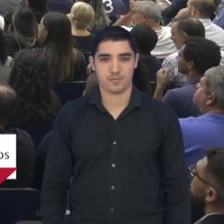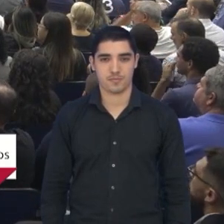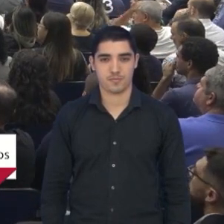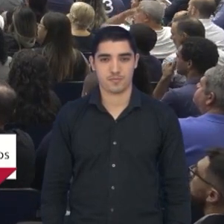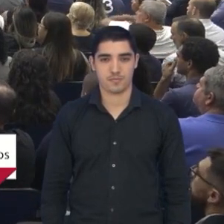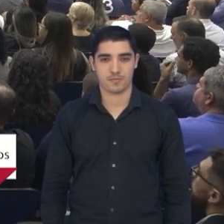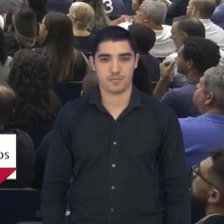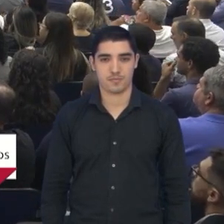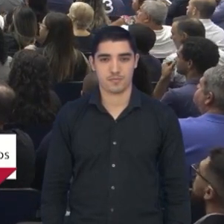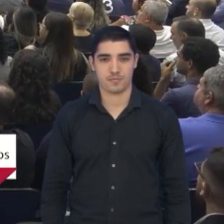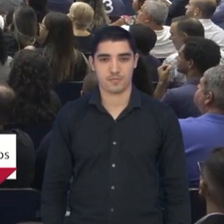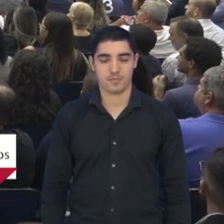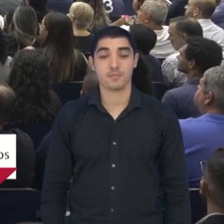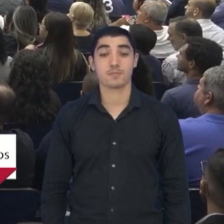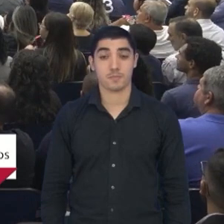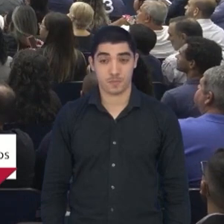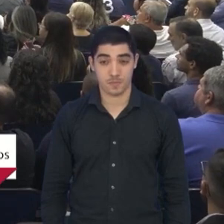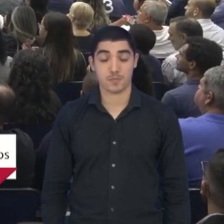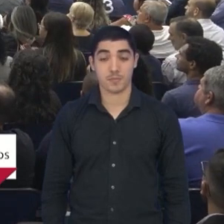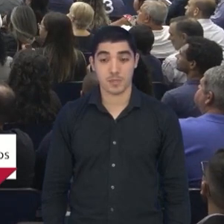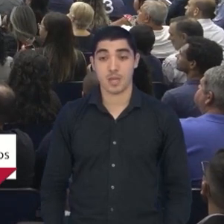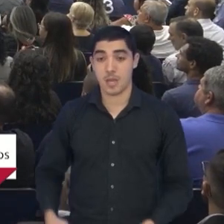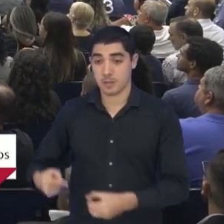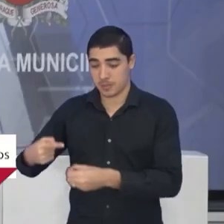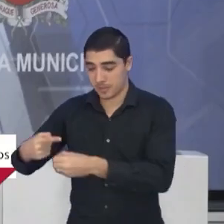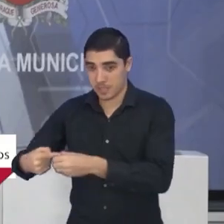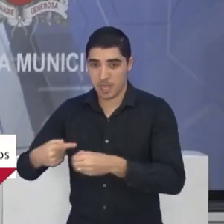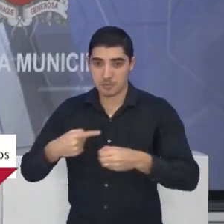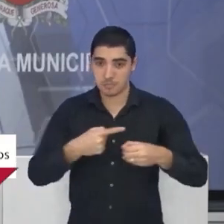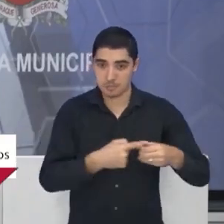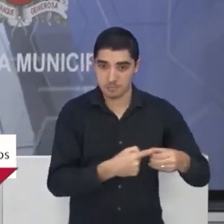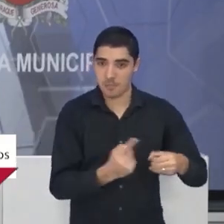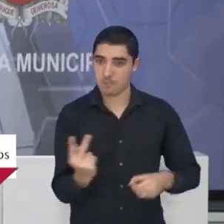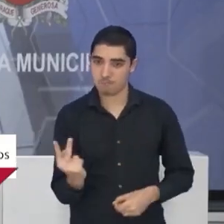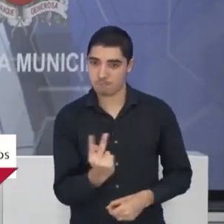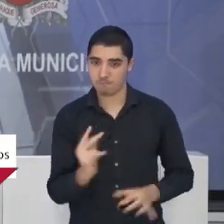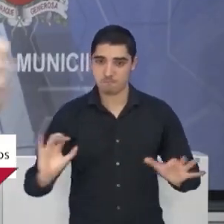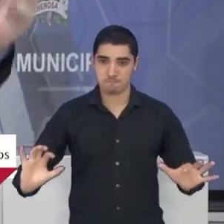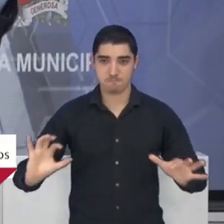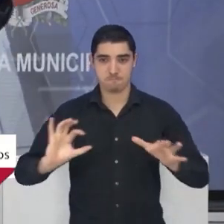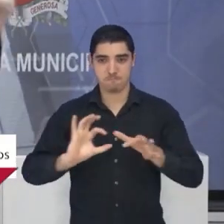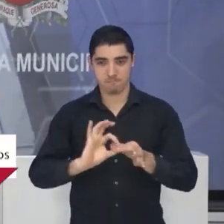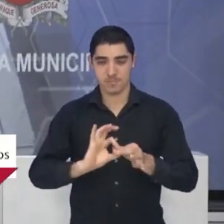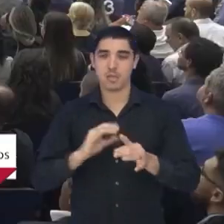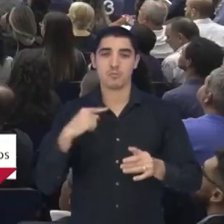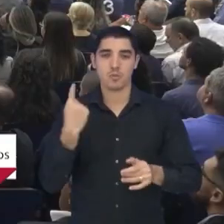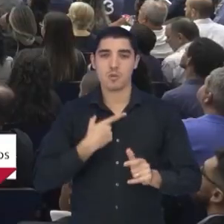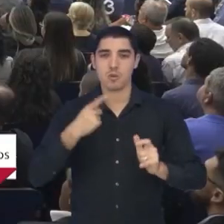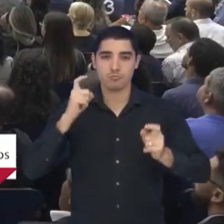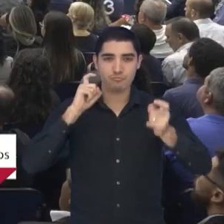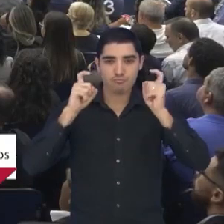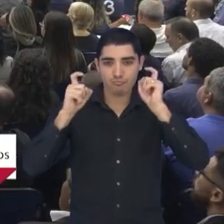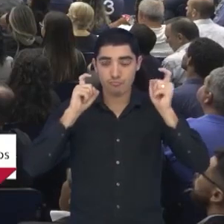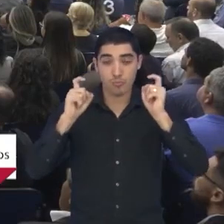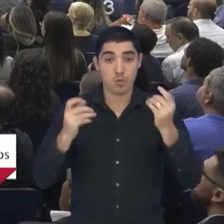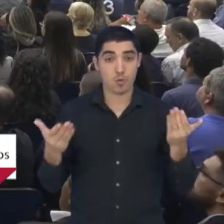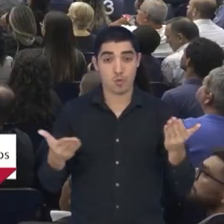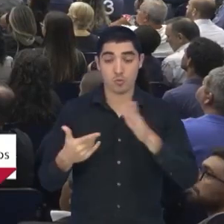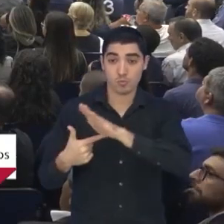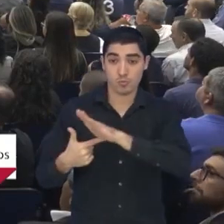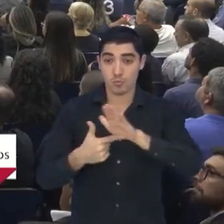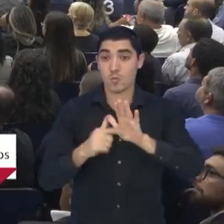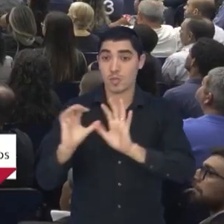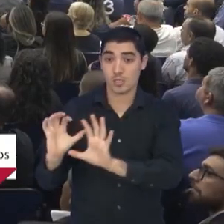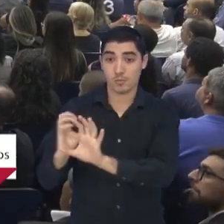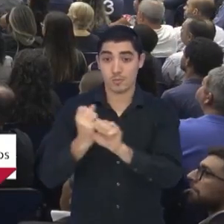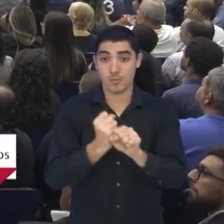Neto as duas cidades que se unem para fazer este ciclo de debates aqui como estamos vendo hoje 54